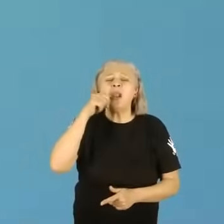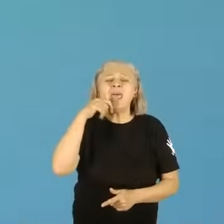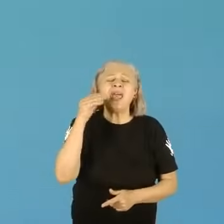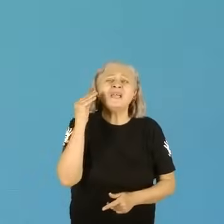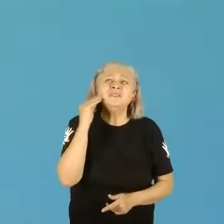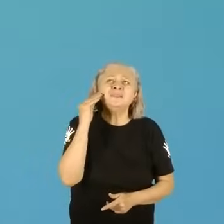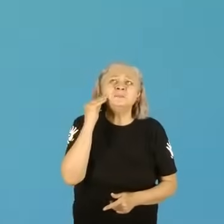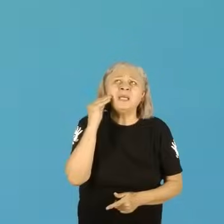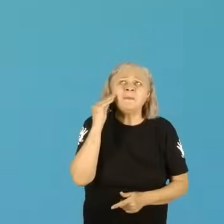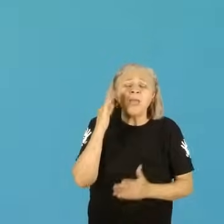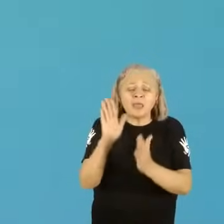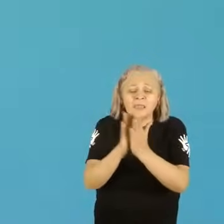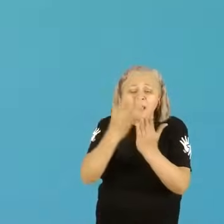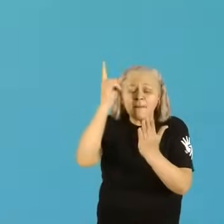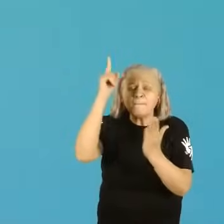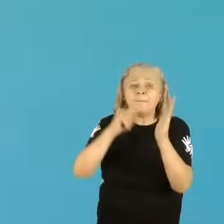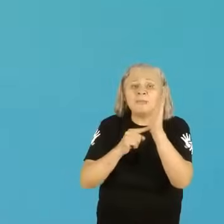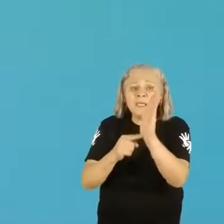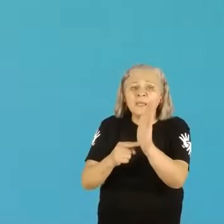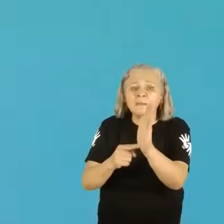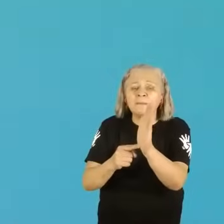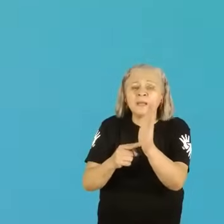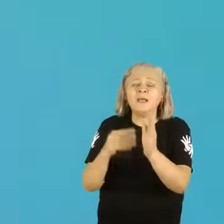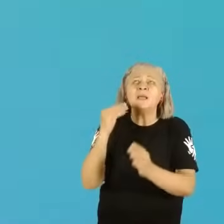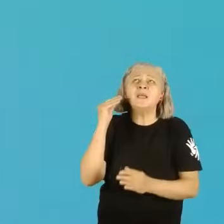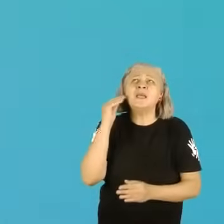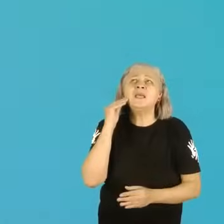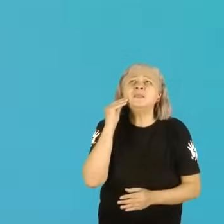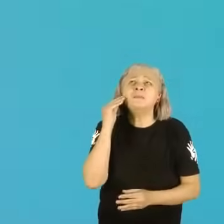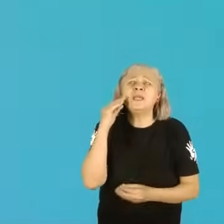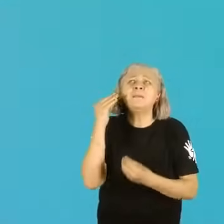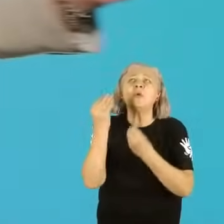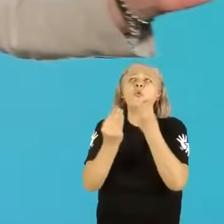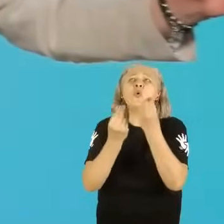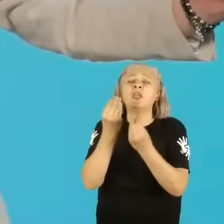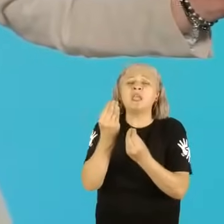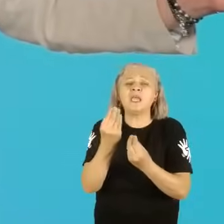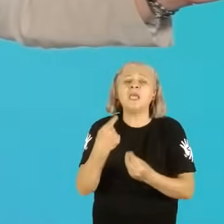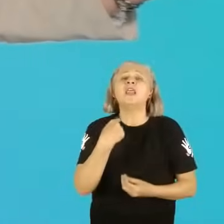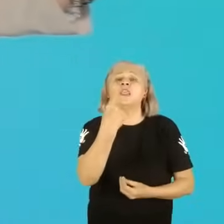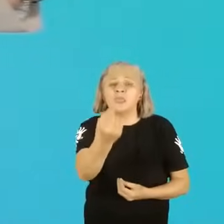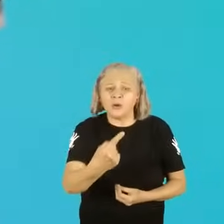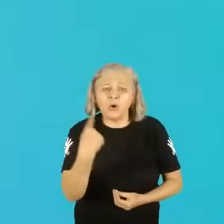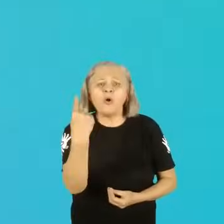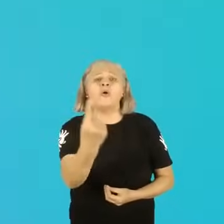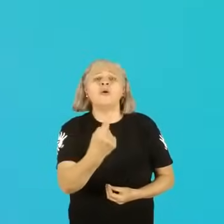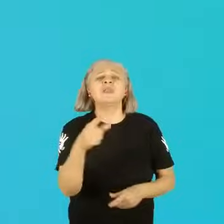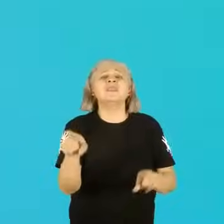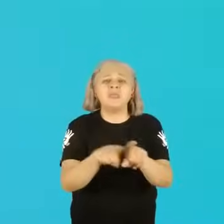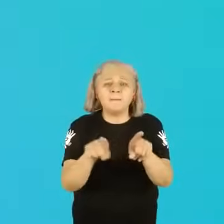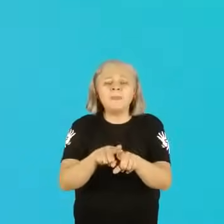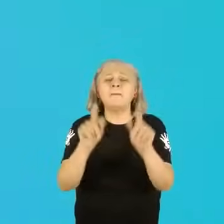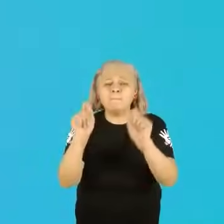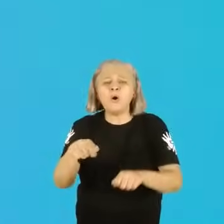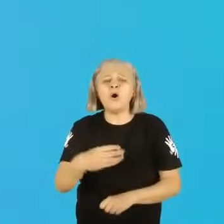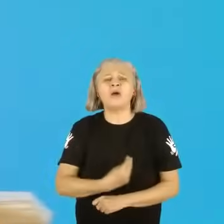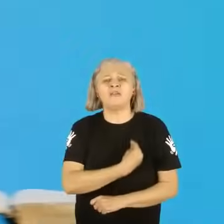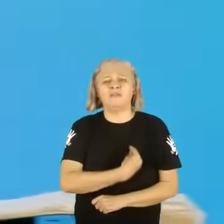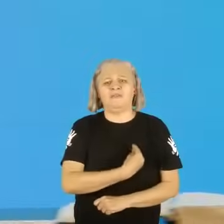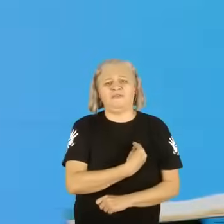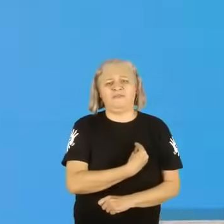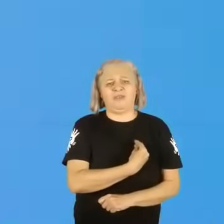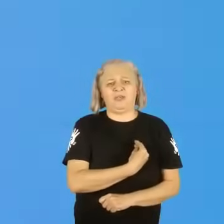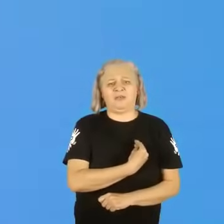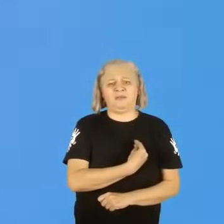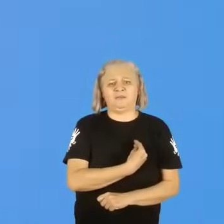vive? Que eu e você também podemos viver. Eu quero te levar para o texto. E é por isso que eu peço gentilmente